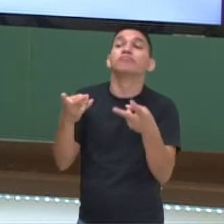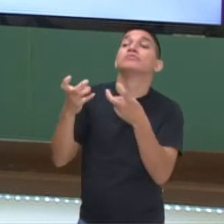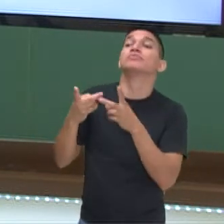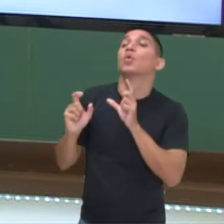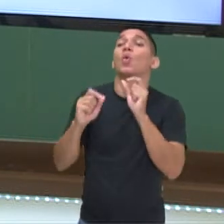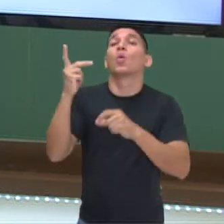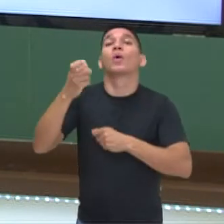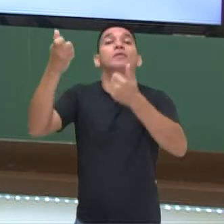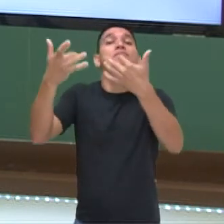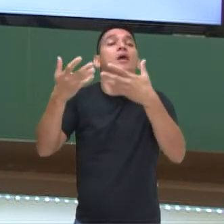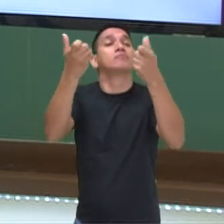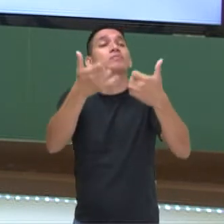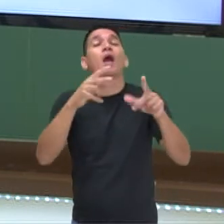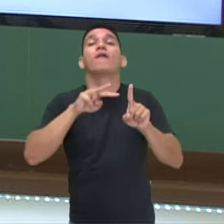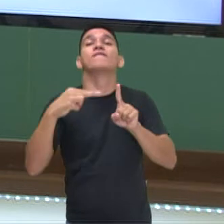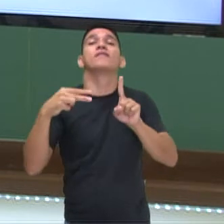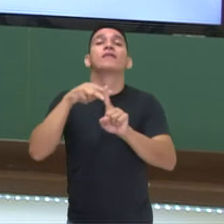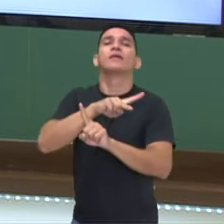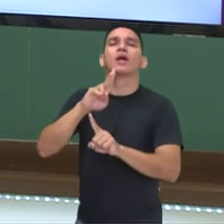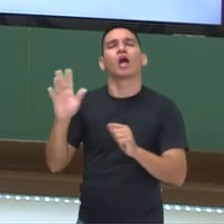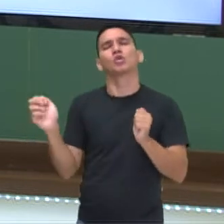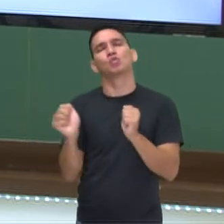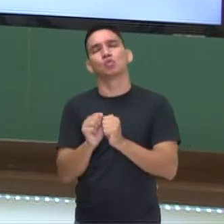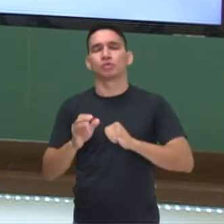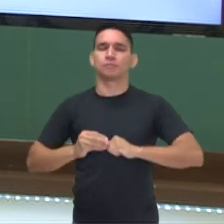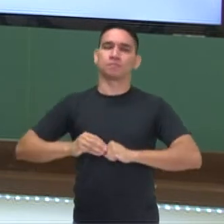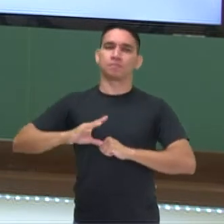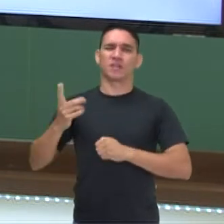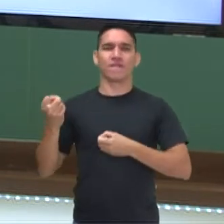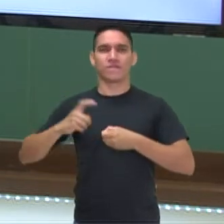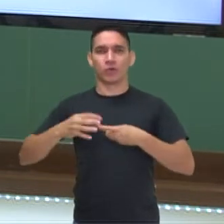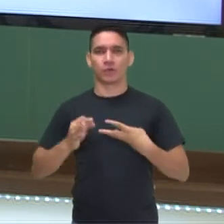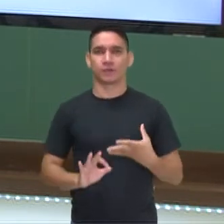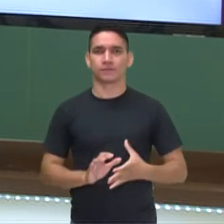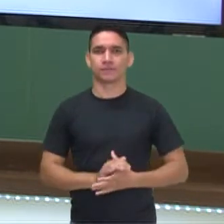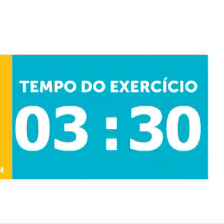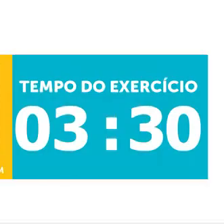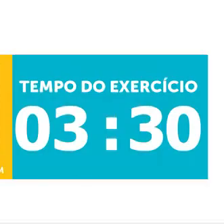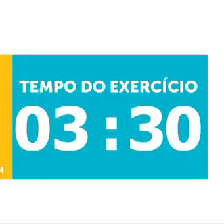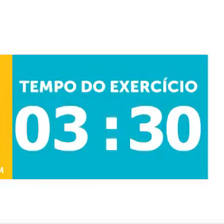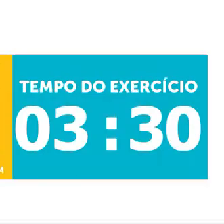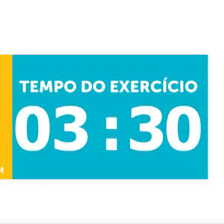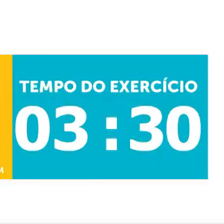dos colegas e vamos construir junto o conhecimento. A gente volta a fazer a correção, pessoal.